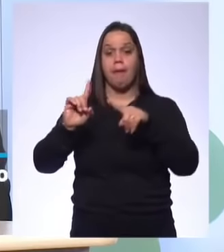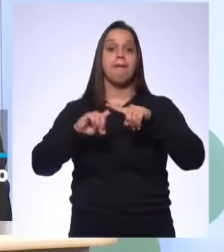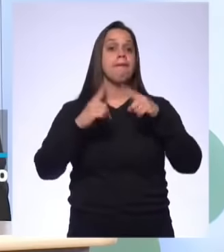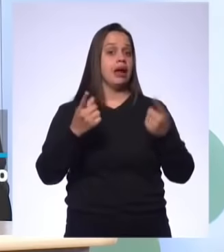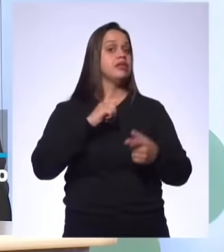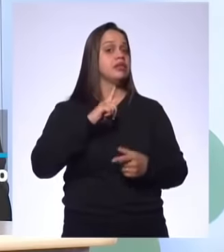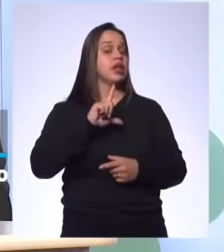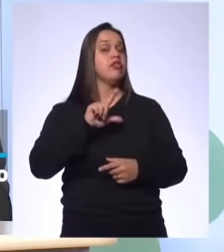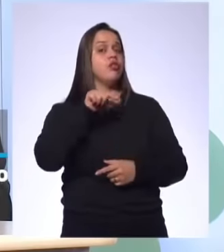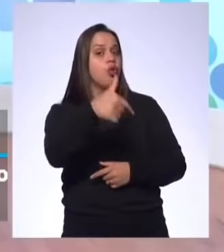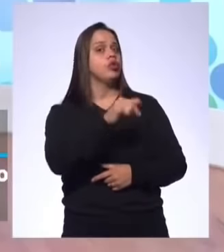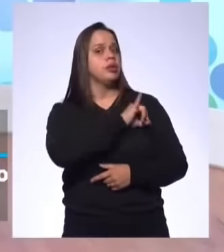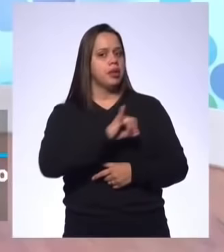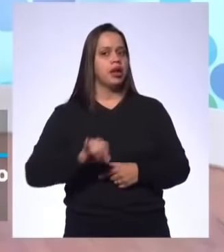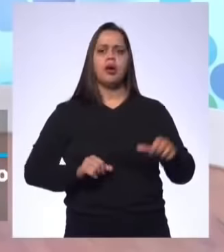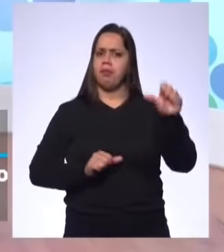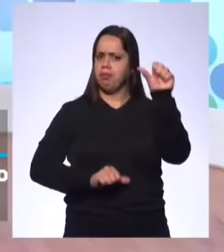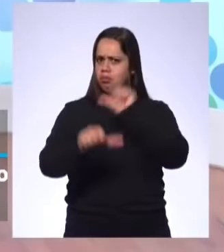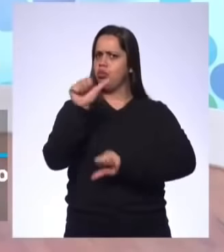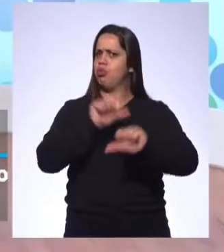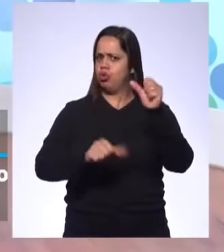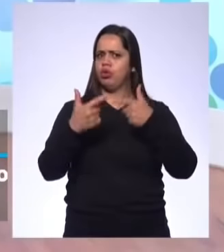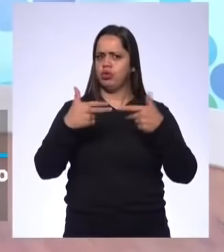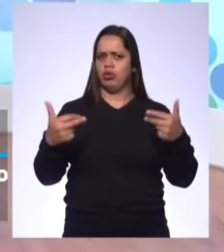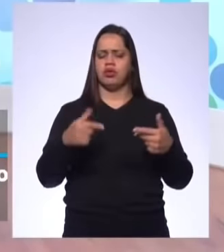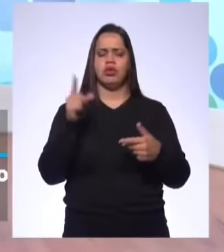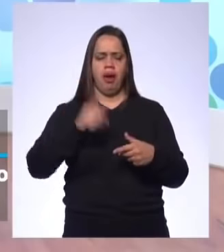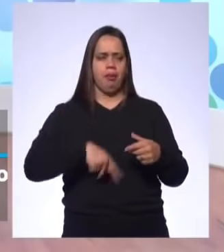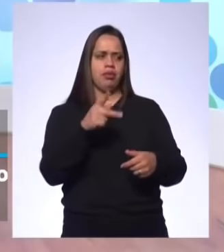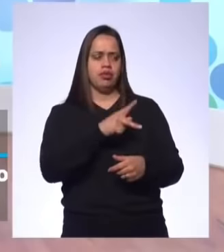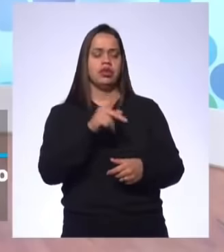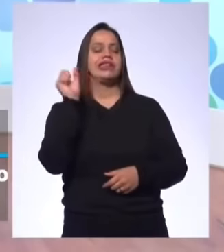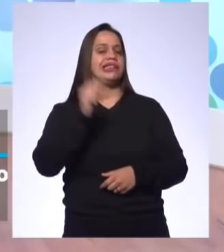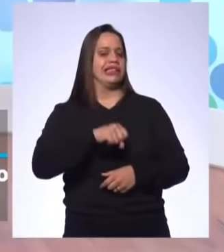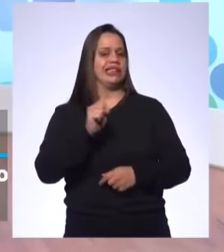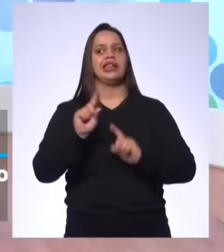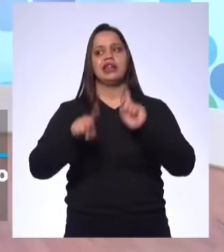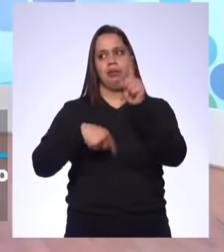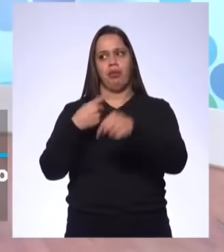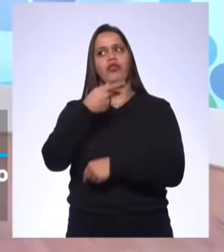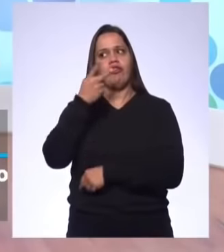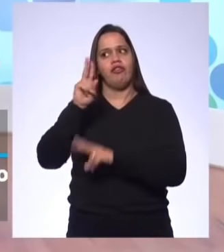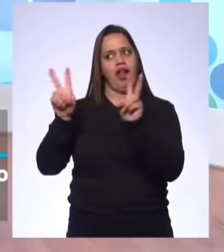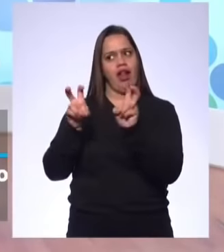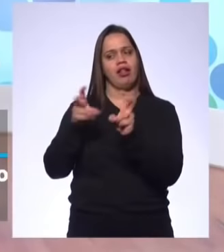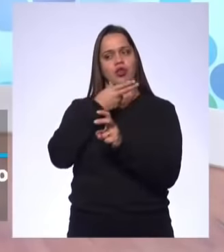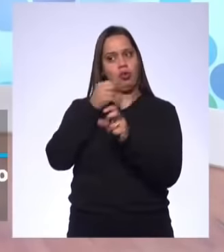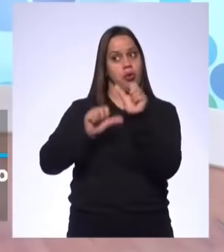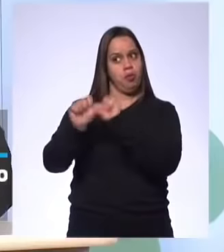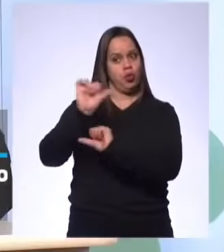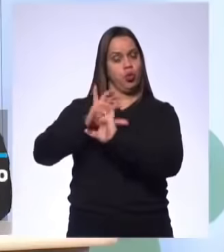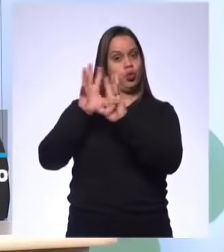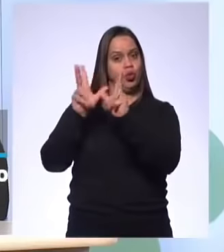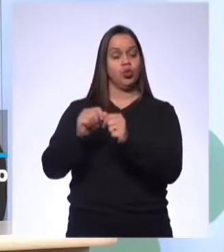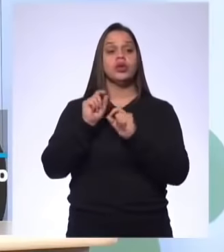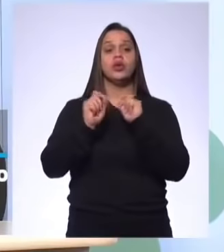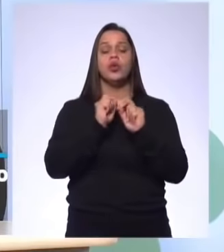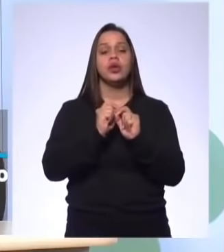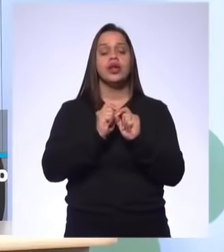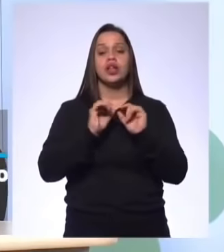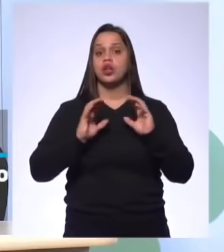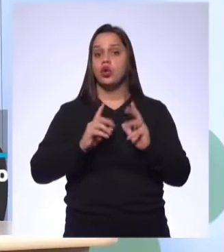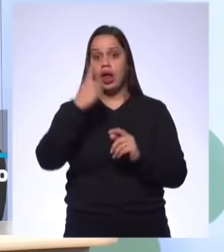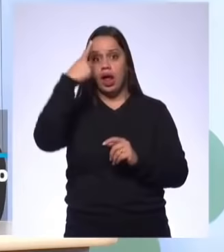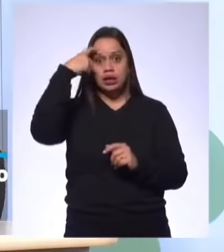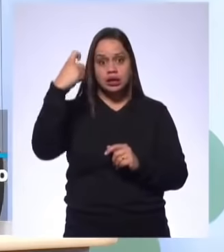não foi, professora Janaína? Sim, logo, logo nós falaremos dele. Então, nós vamos falar deles depois. Então, a mentalidade,